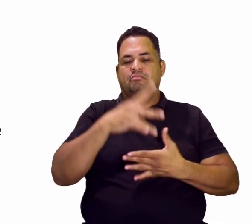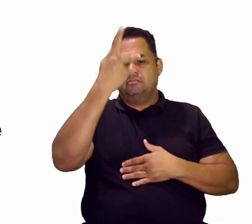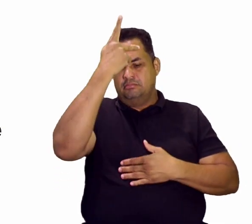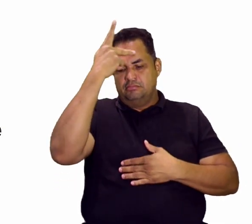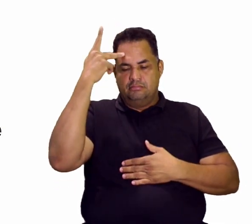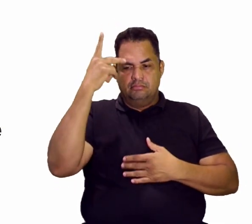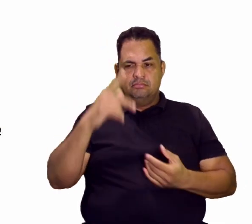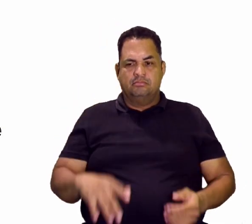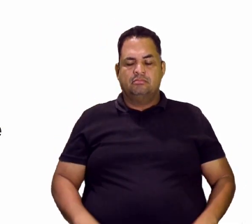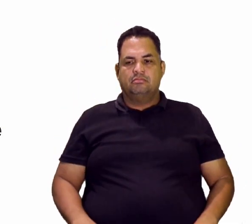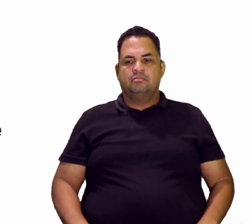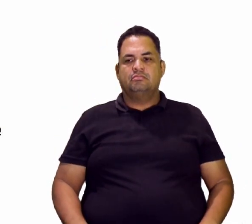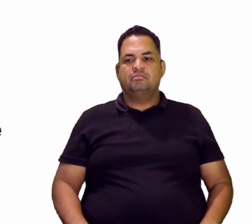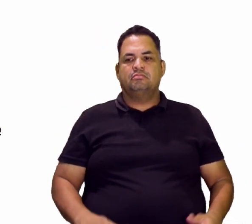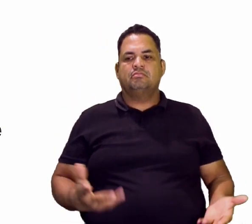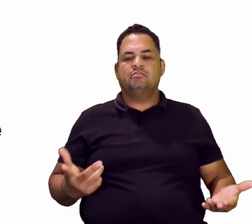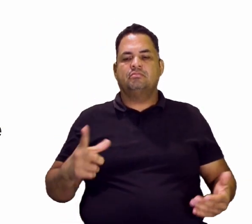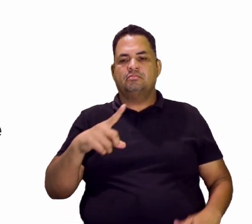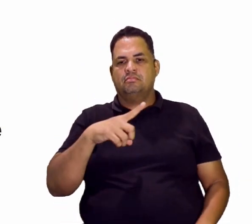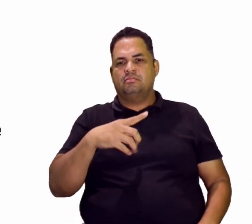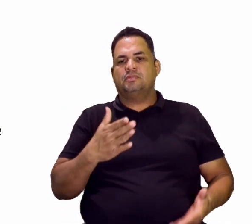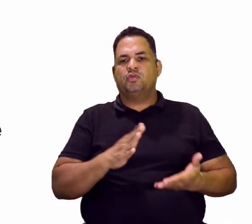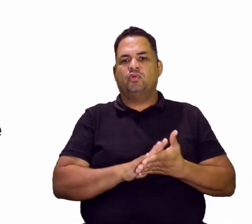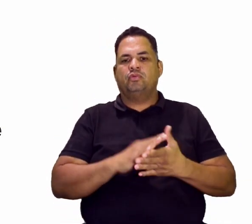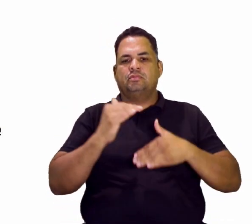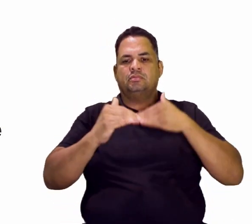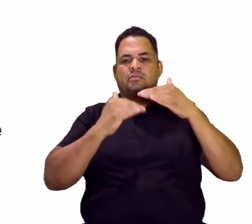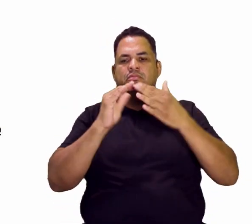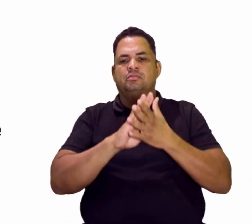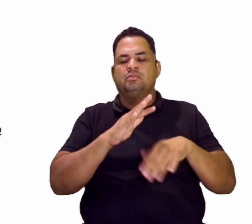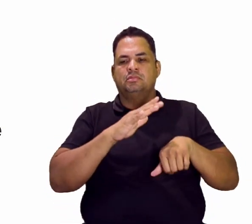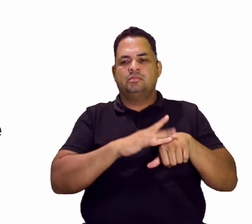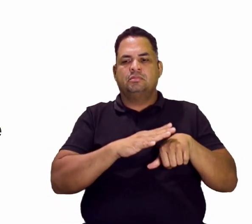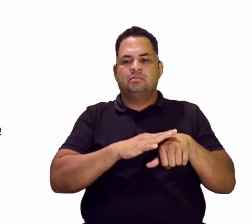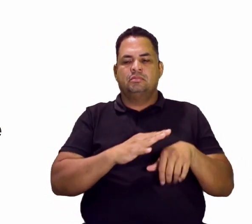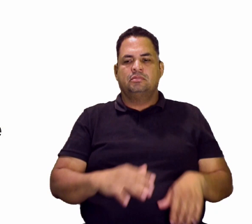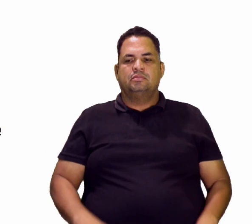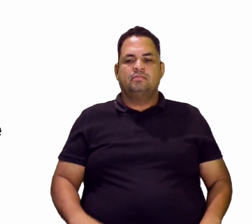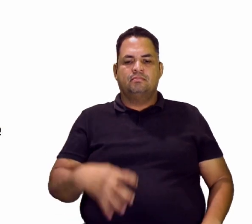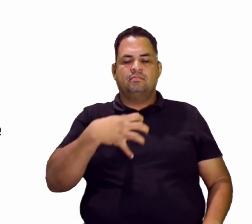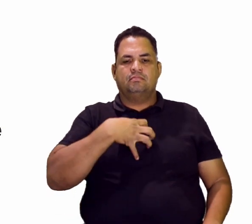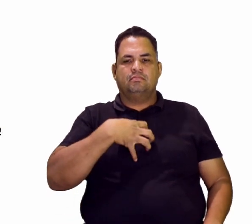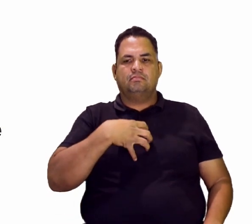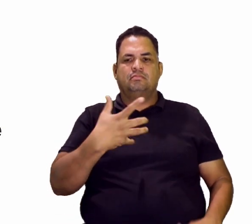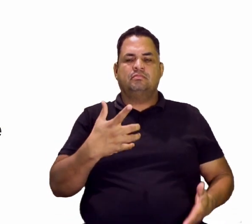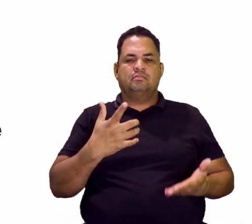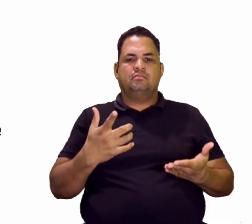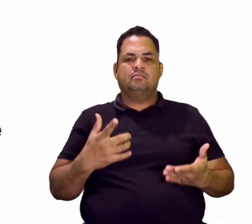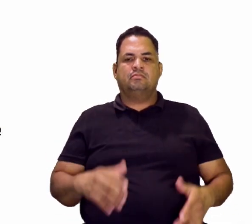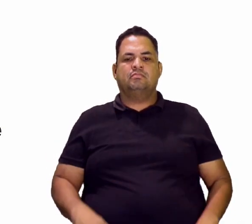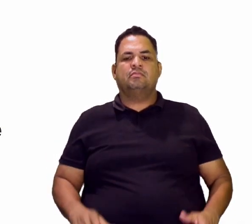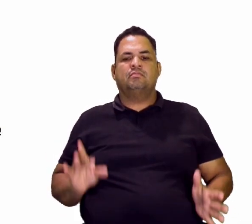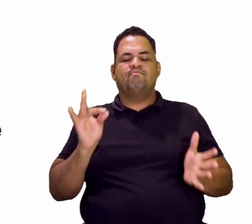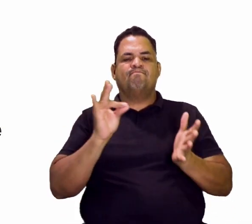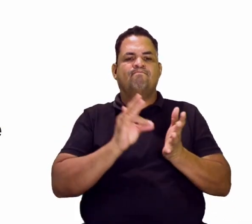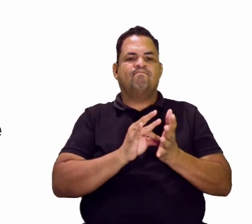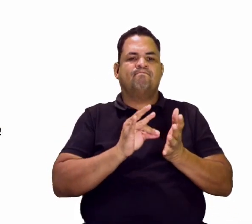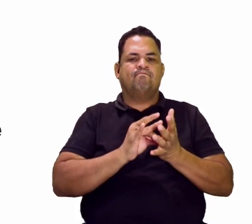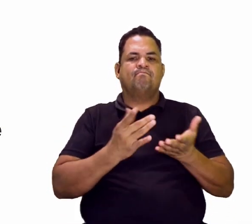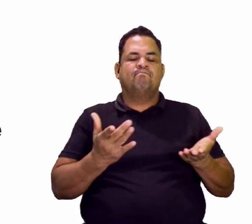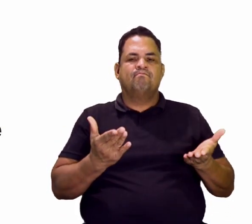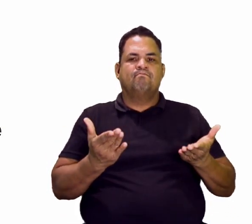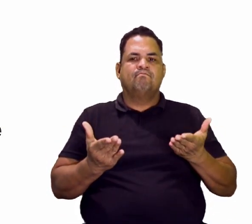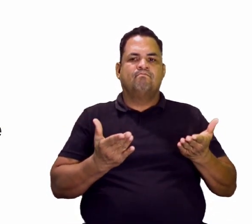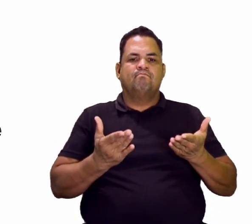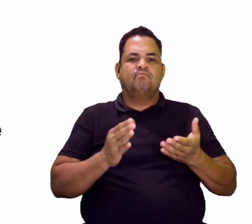que estão mais vulneráveis e acabam vindo a desenvolver a doença, né? Com sintomas e chegando aos fatos de,